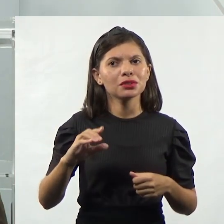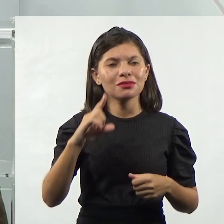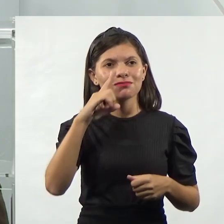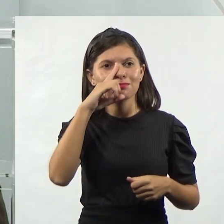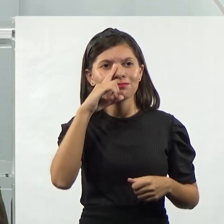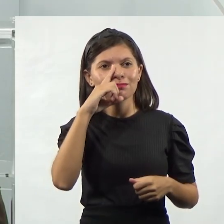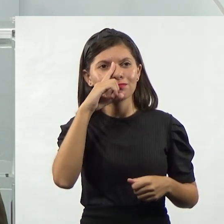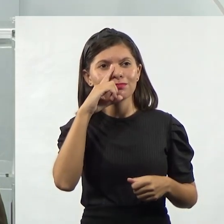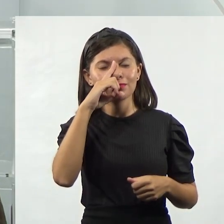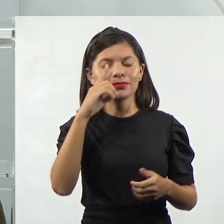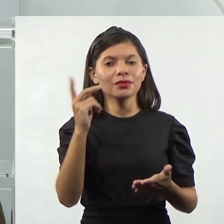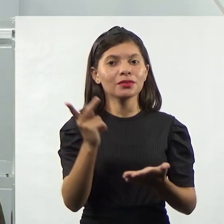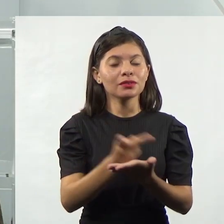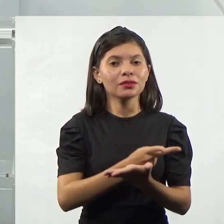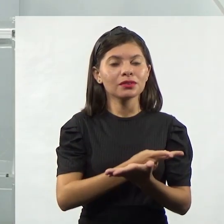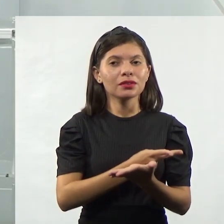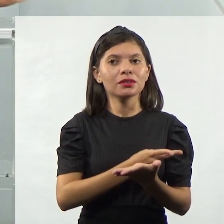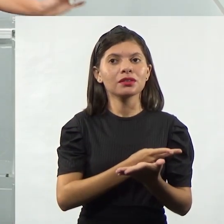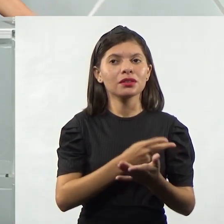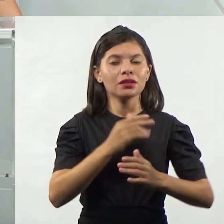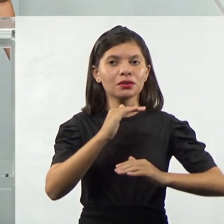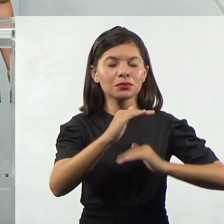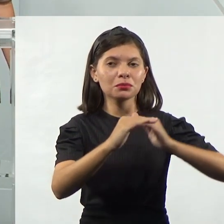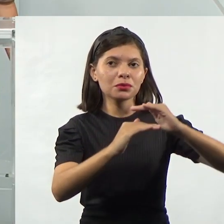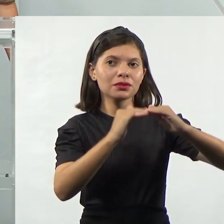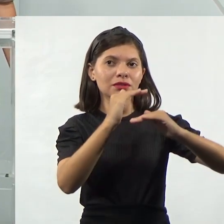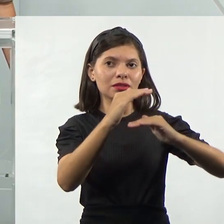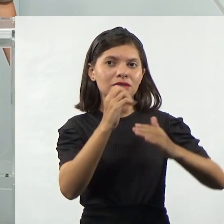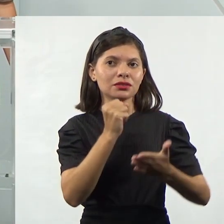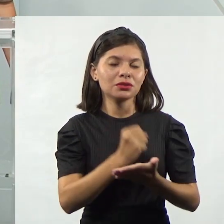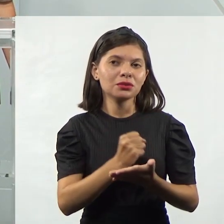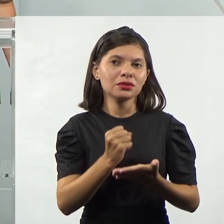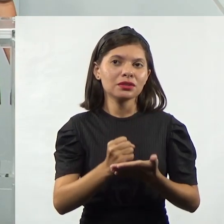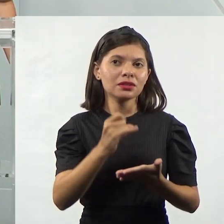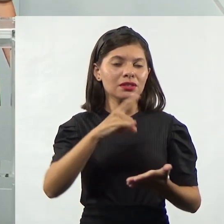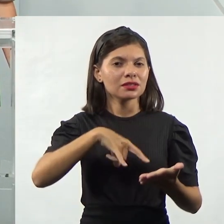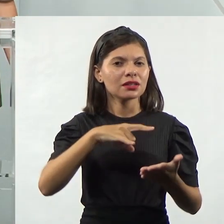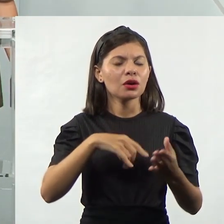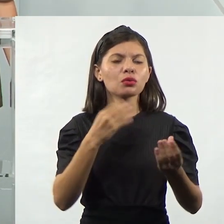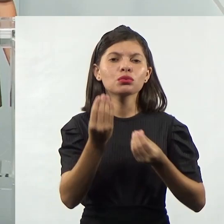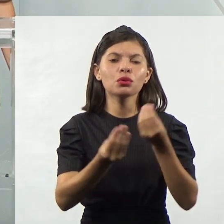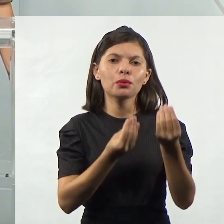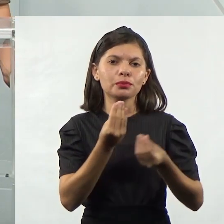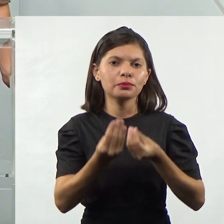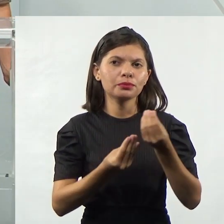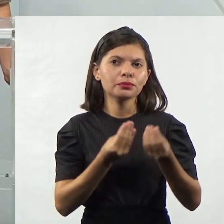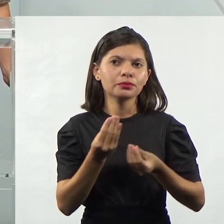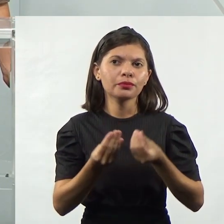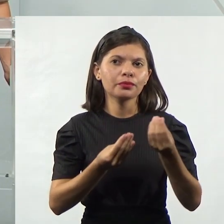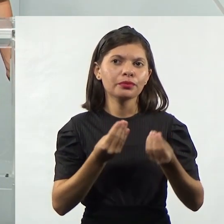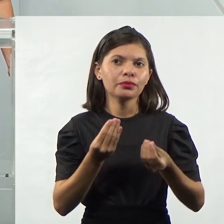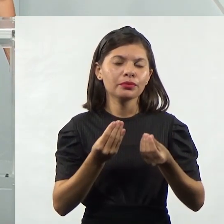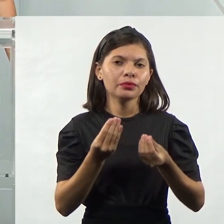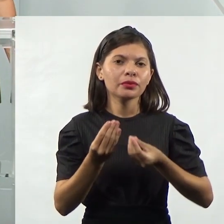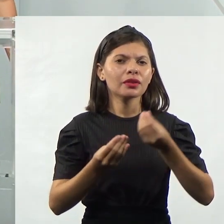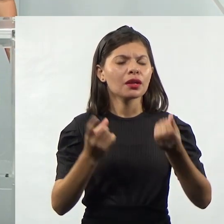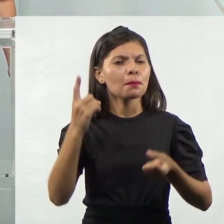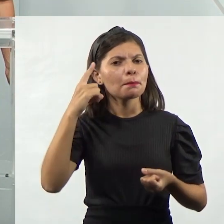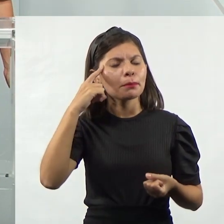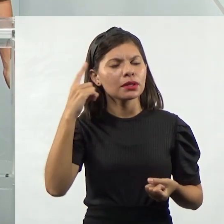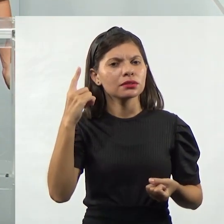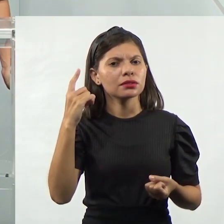a corrupção no processo de licitação e nas contratações públicas. Tá, diminuir a corrupção, mas de que forma?